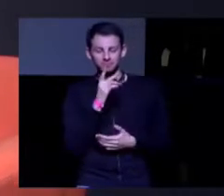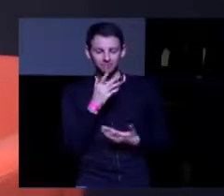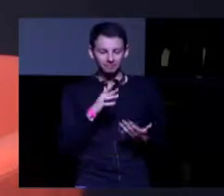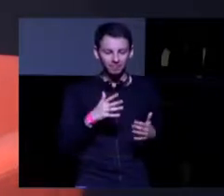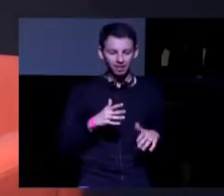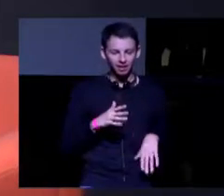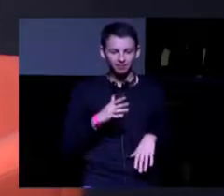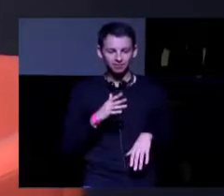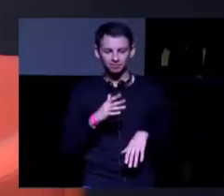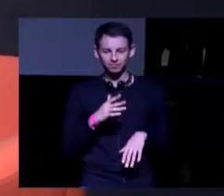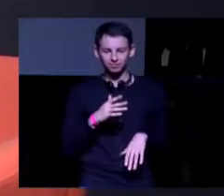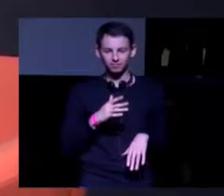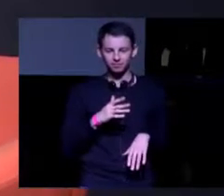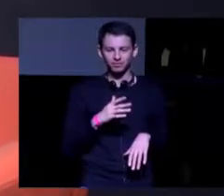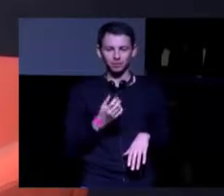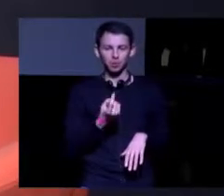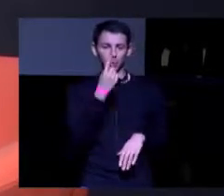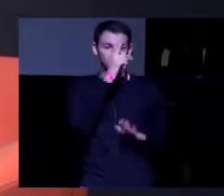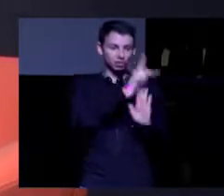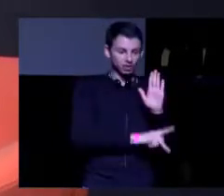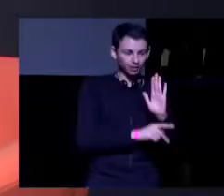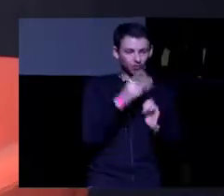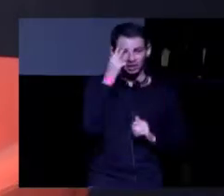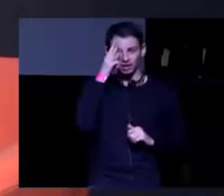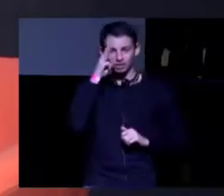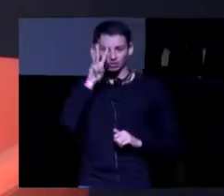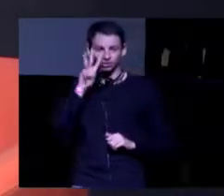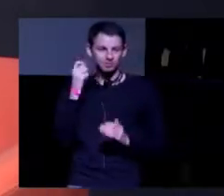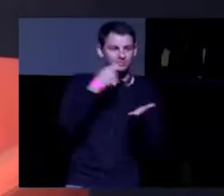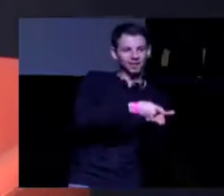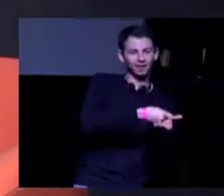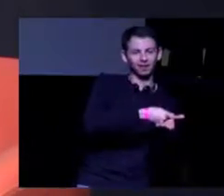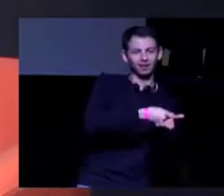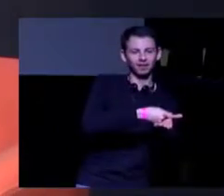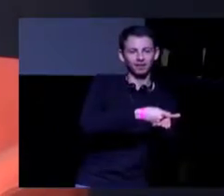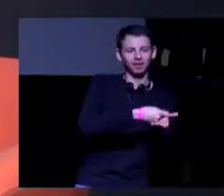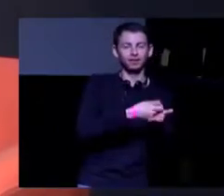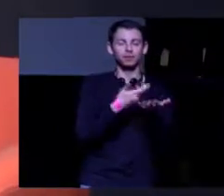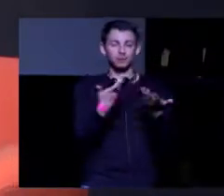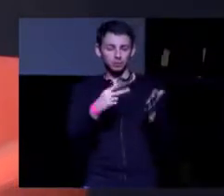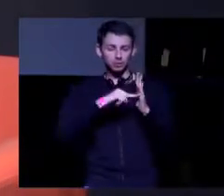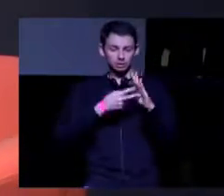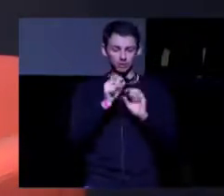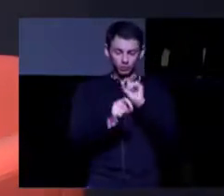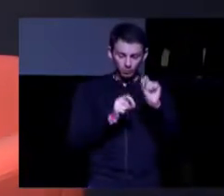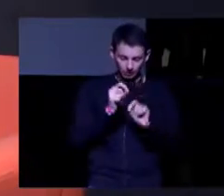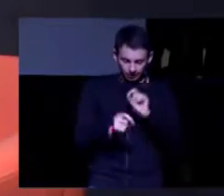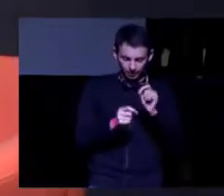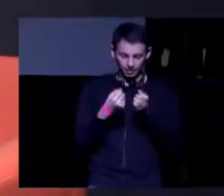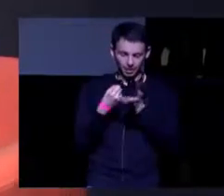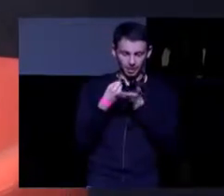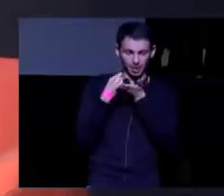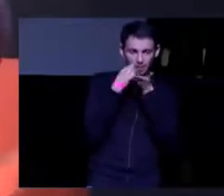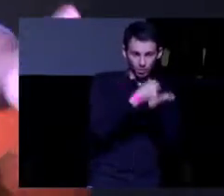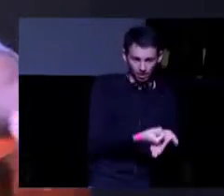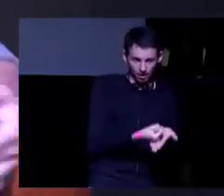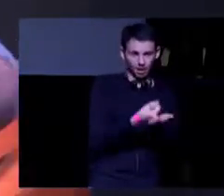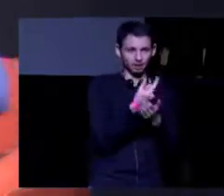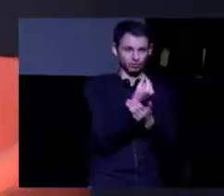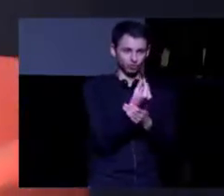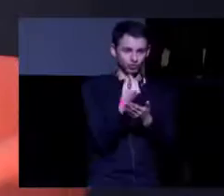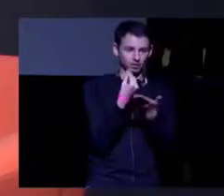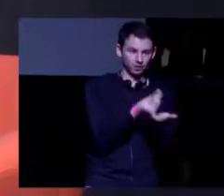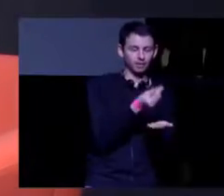um projeto a cada 3 dias. Isso é um número que mostra que apoiar projetos, seja financeiramente, seja compartilhando